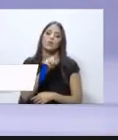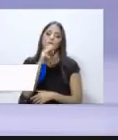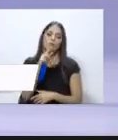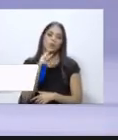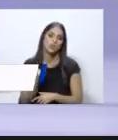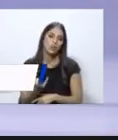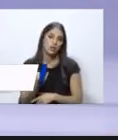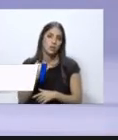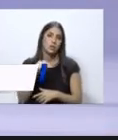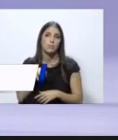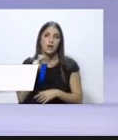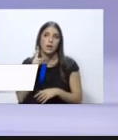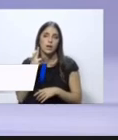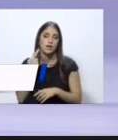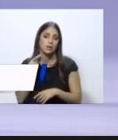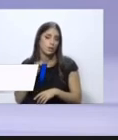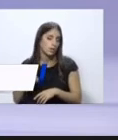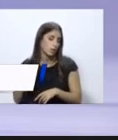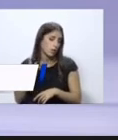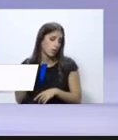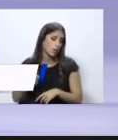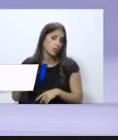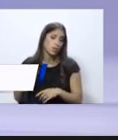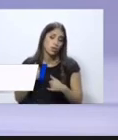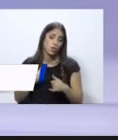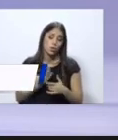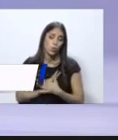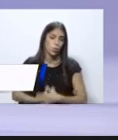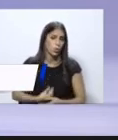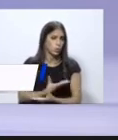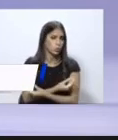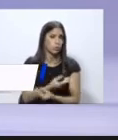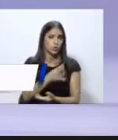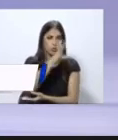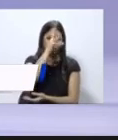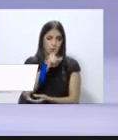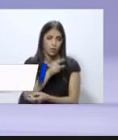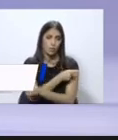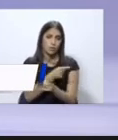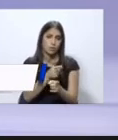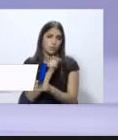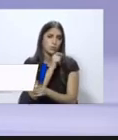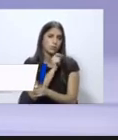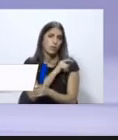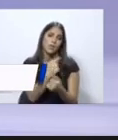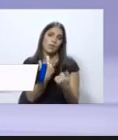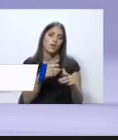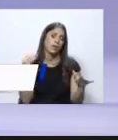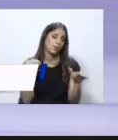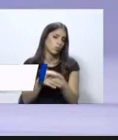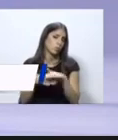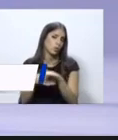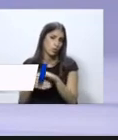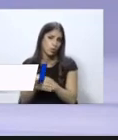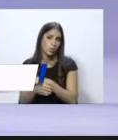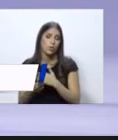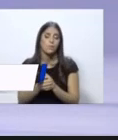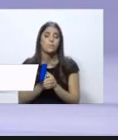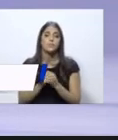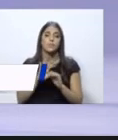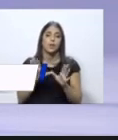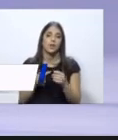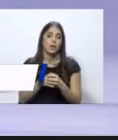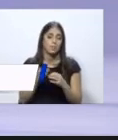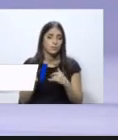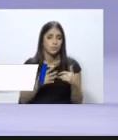gosto muito dele e portanto acho que no Famalicão ele teve possibilidade de se afirmar como um goleador numa equipa como o Futebol